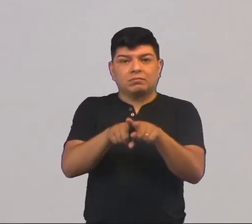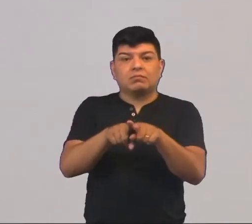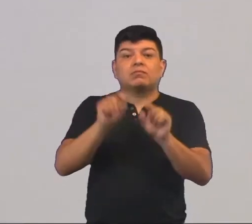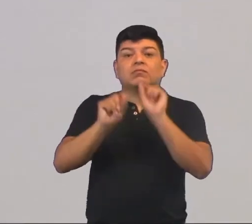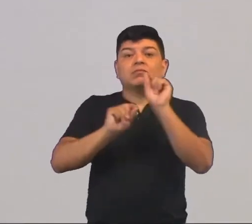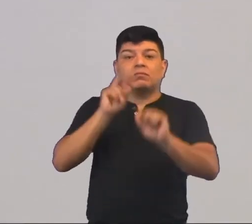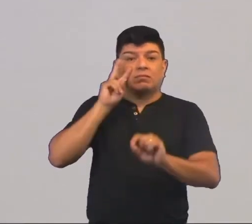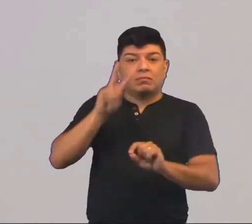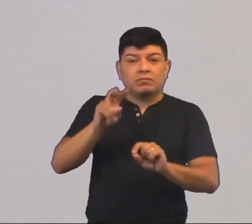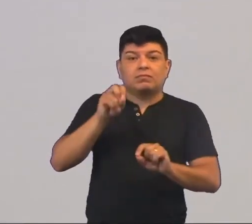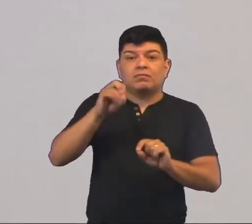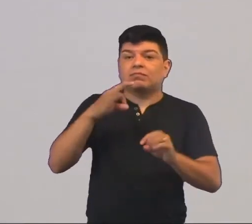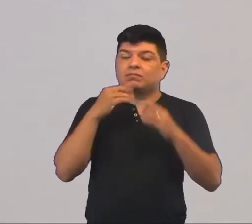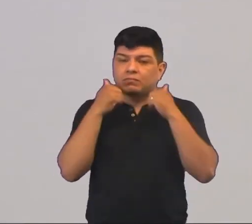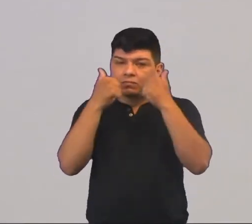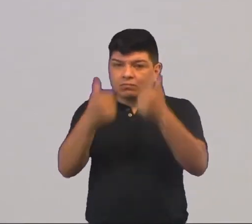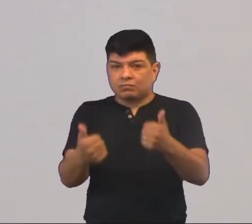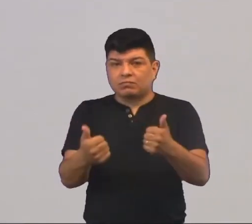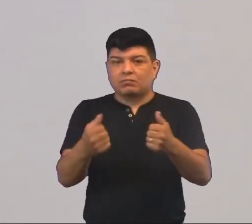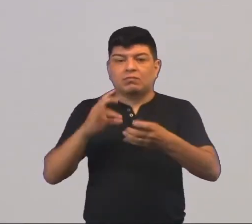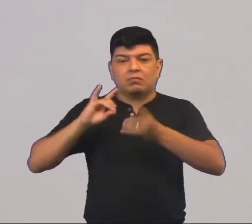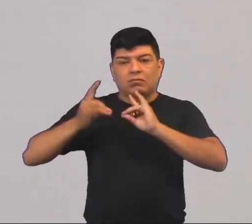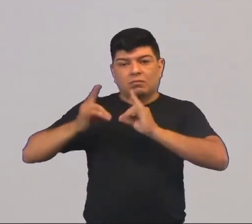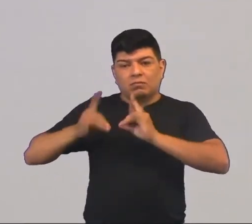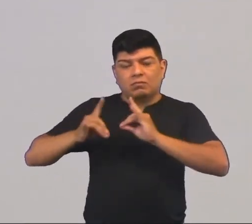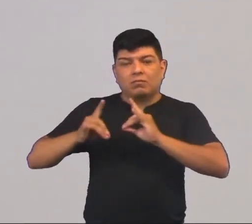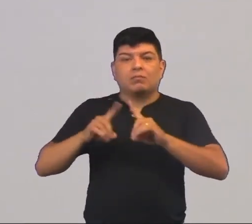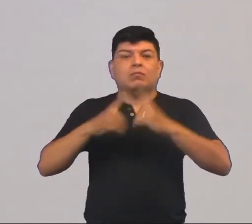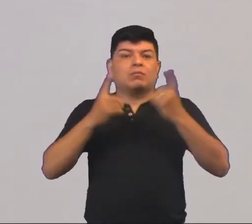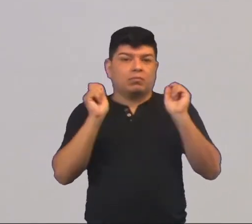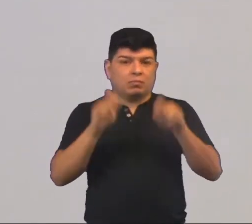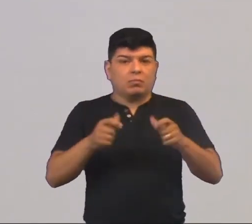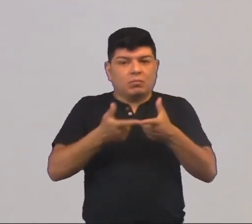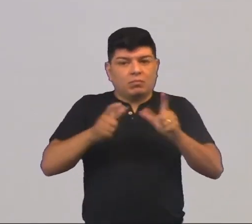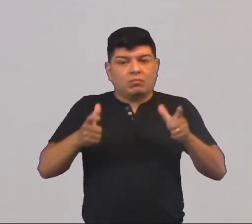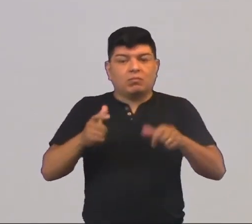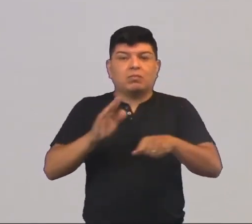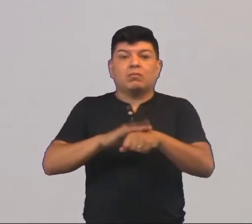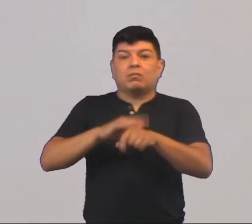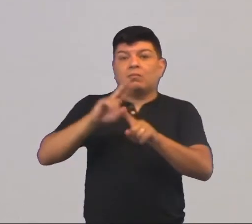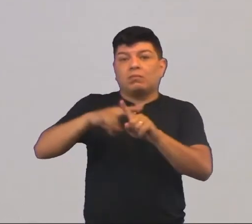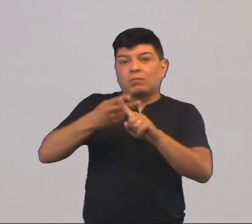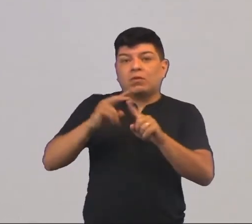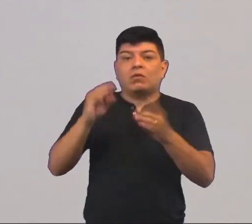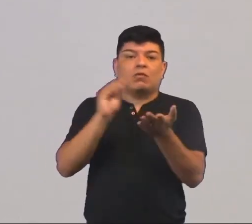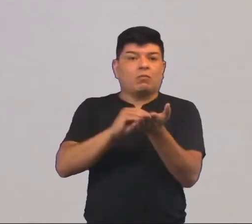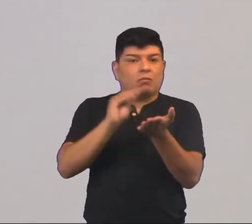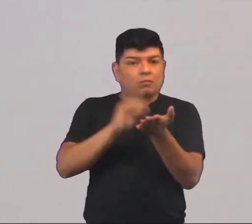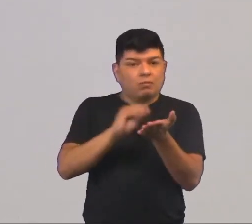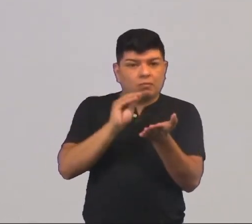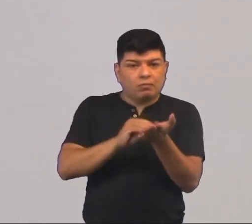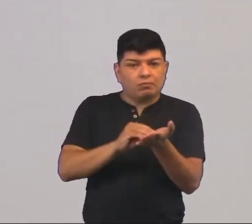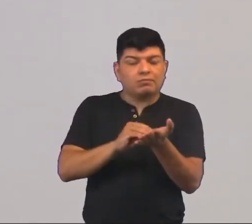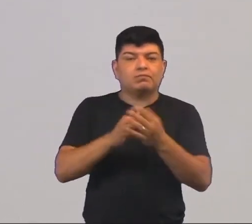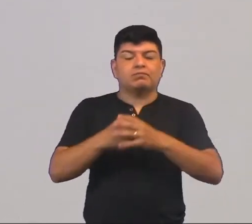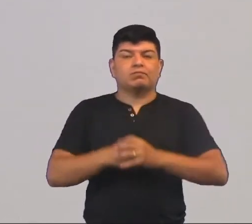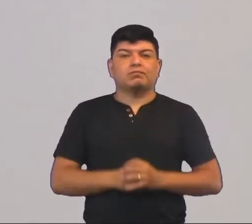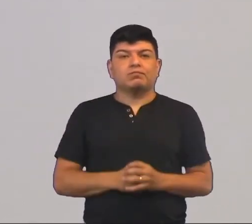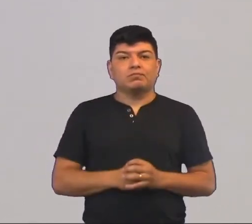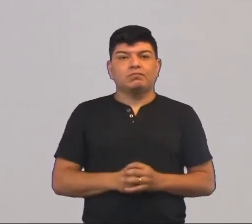para ver se está tudo bem com seus hormônios. Pode estar em excesso ou pode estar faltando alguma